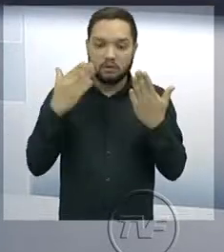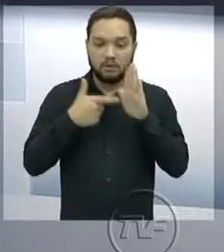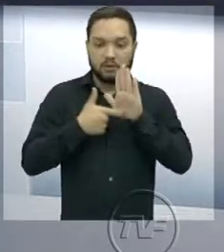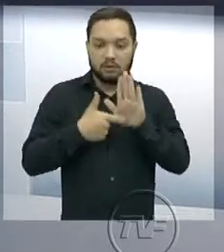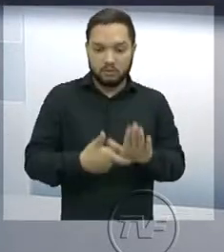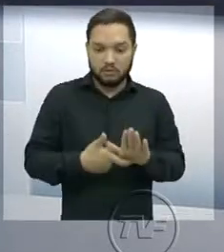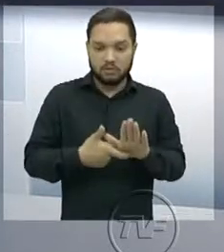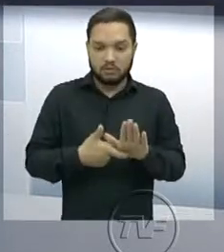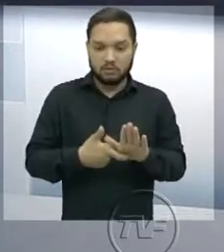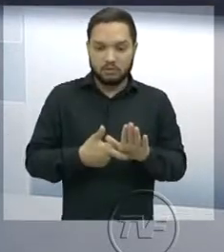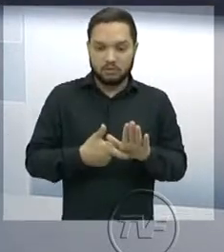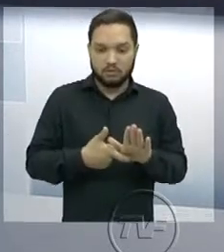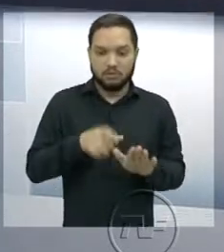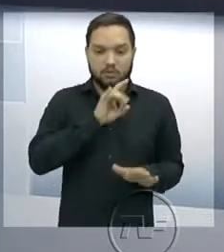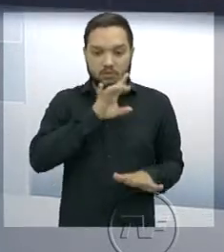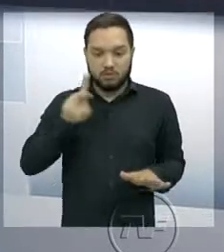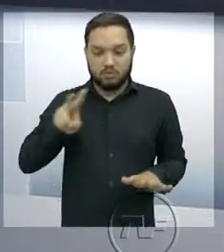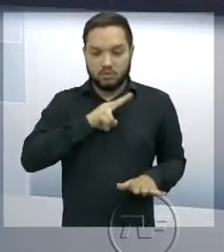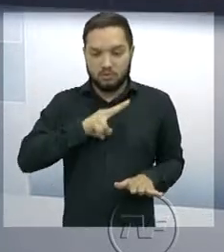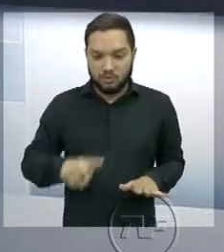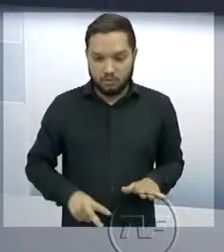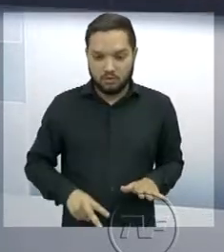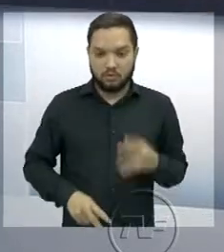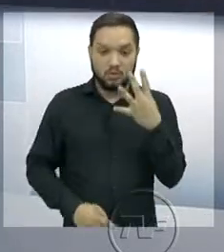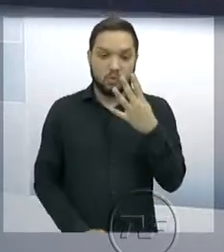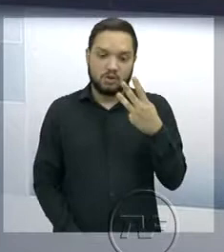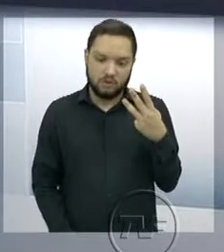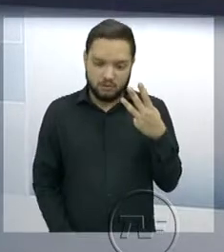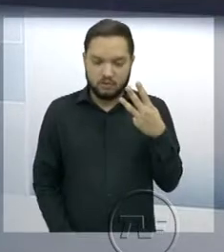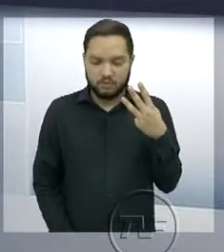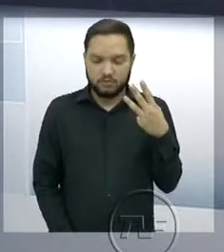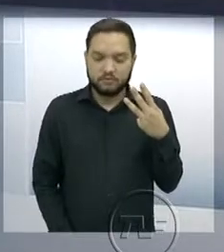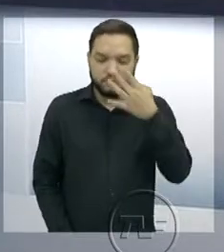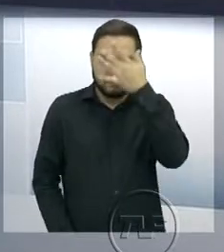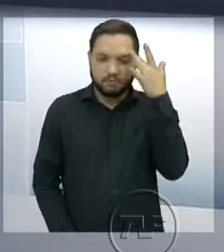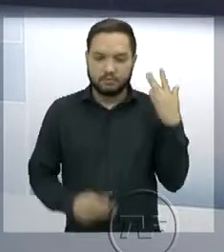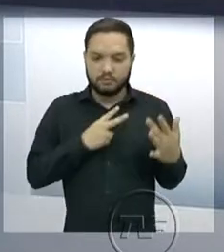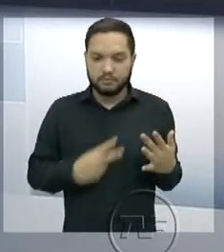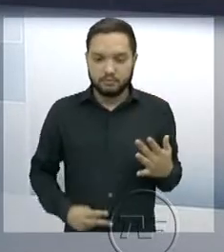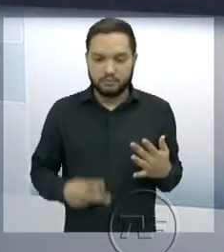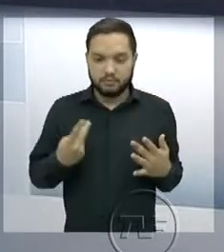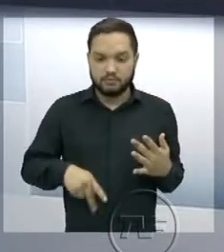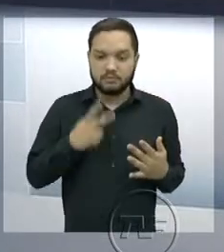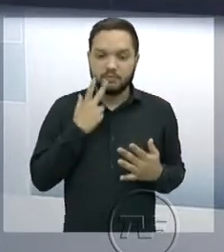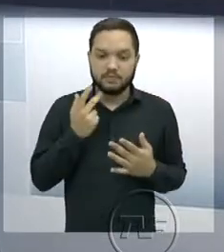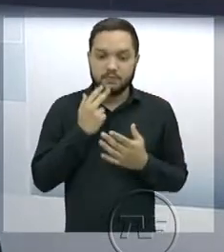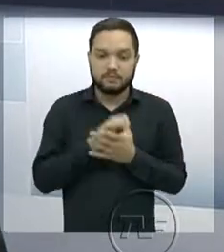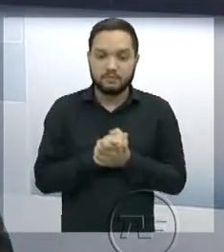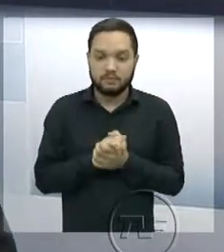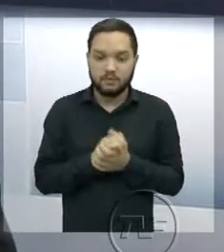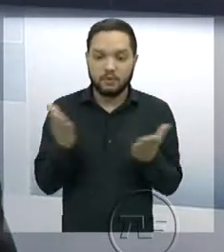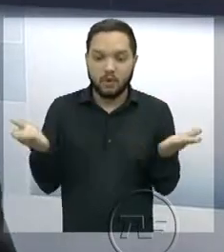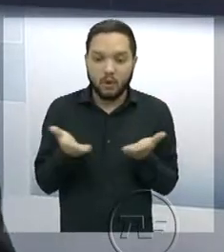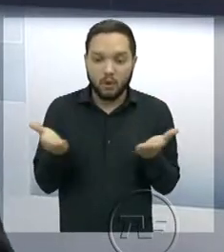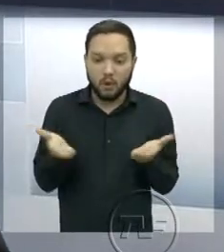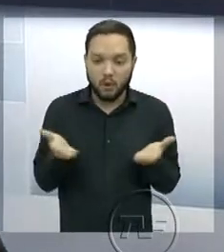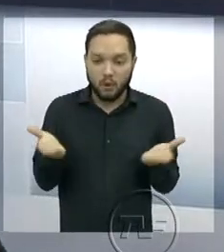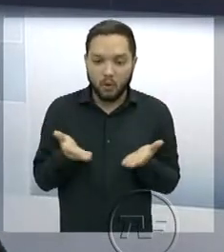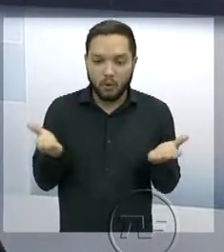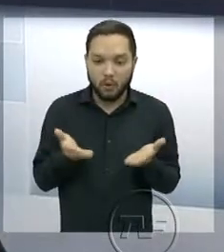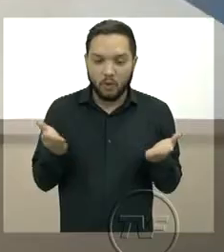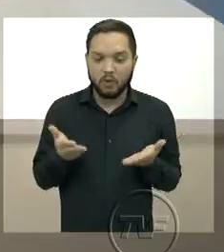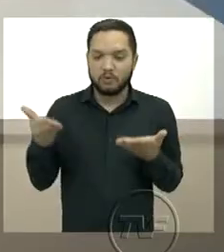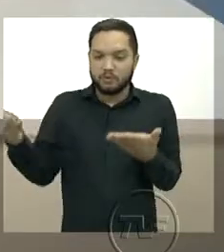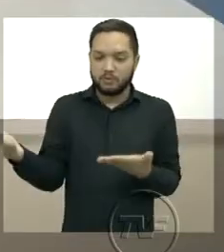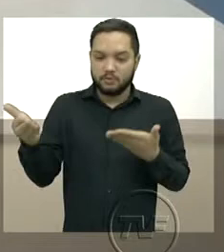dos mandatos parlamentares, dos 43 vereadores de Fortaleza. No programa de hoje nós estamos